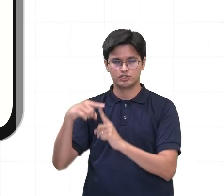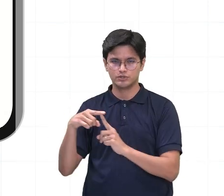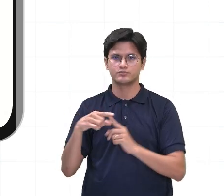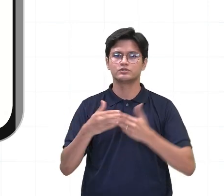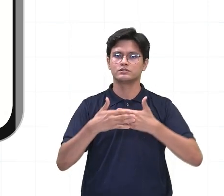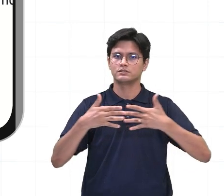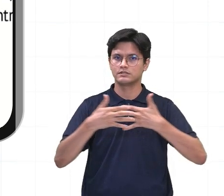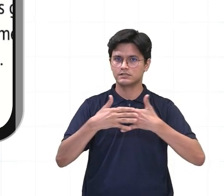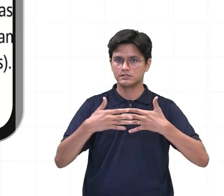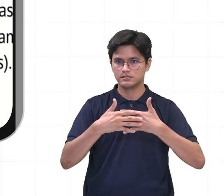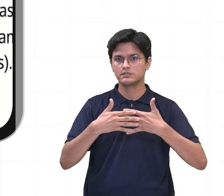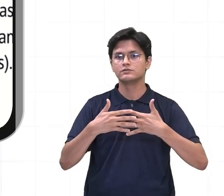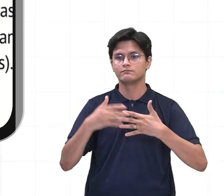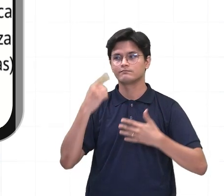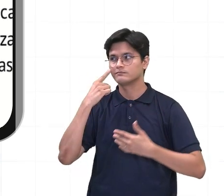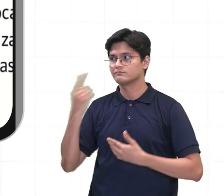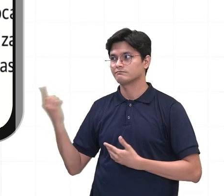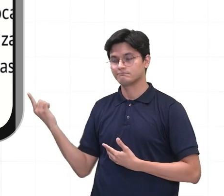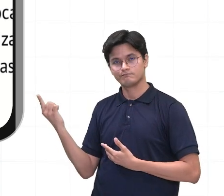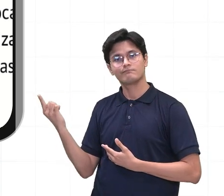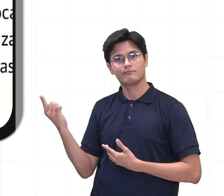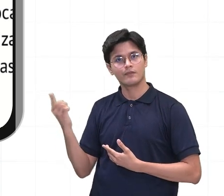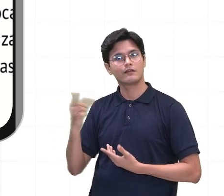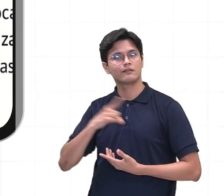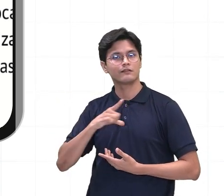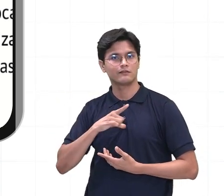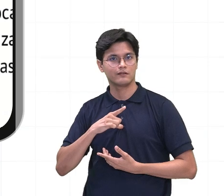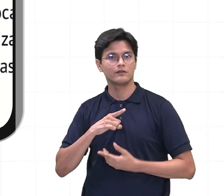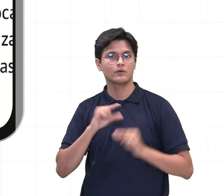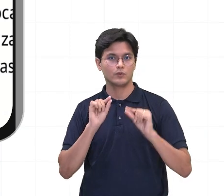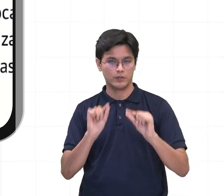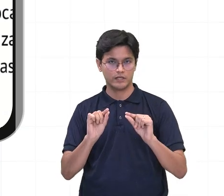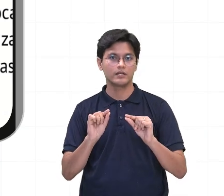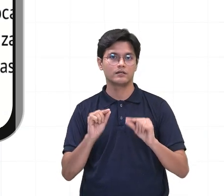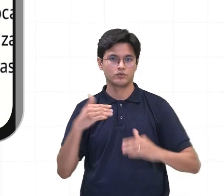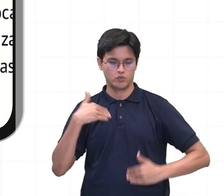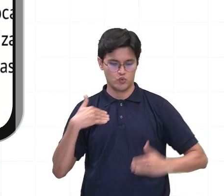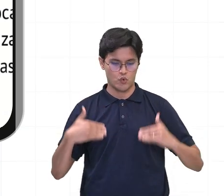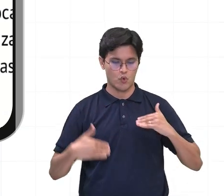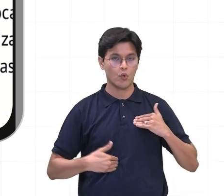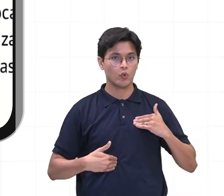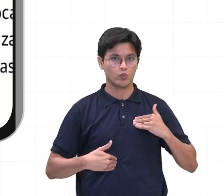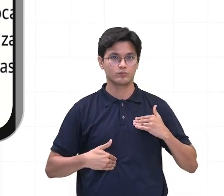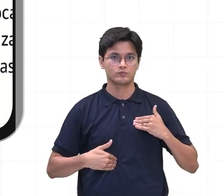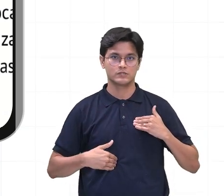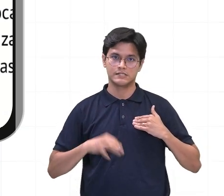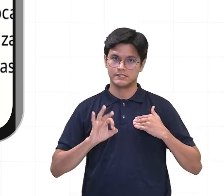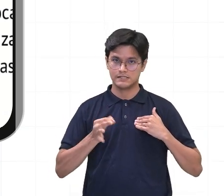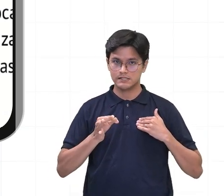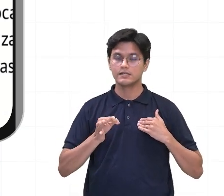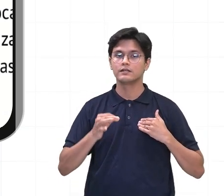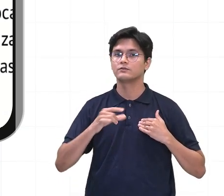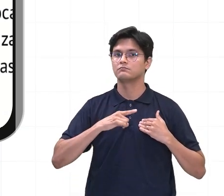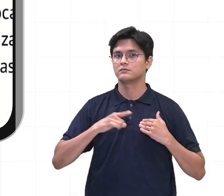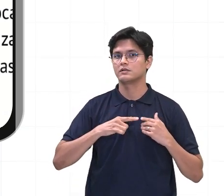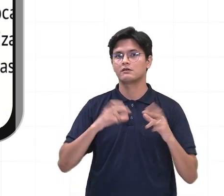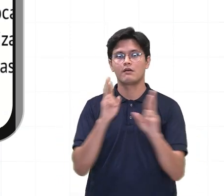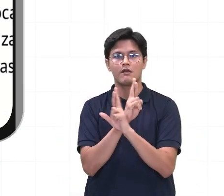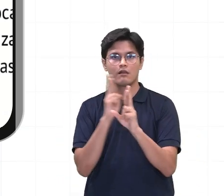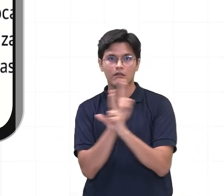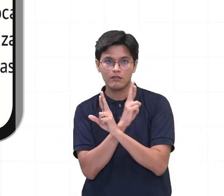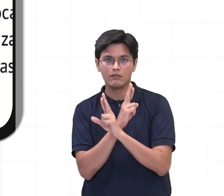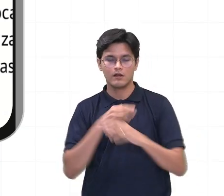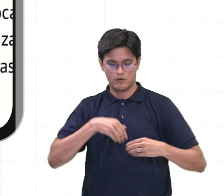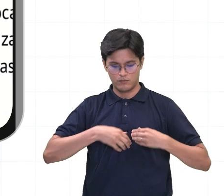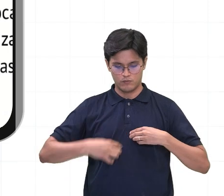eles fazem parte, né, eles compõem diferentes partes do nosso corpo. A gente observa essa relação com o intestino, com a